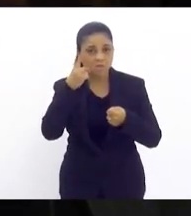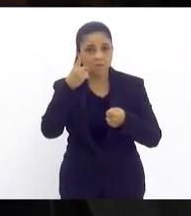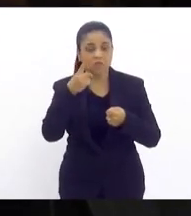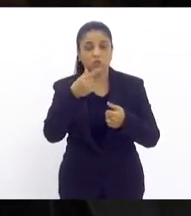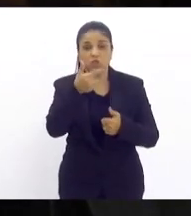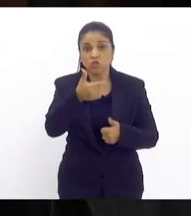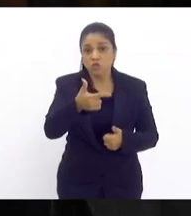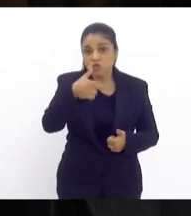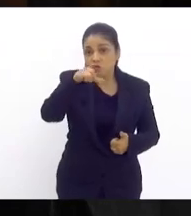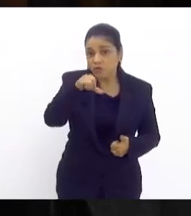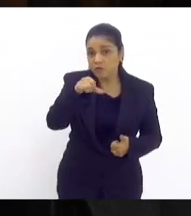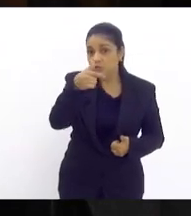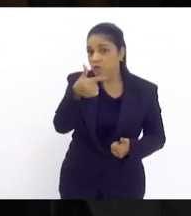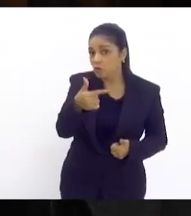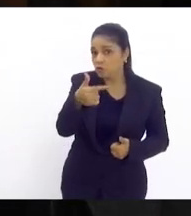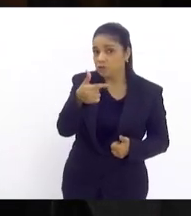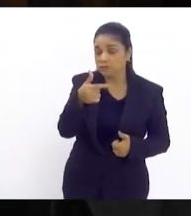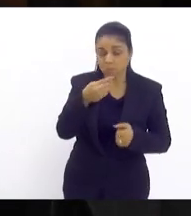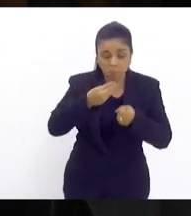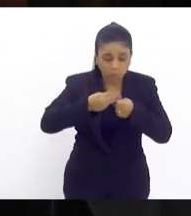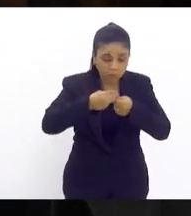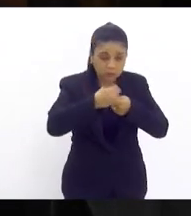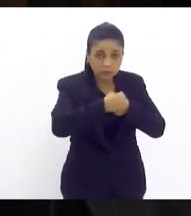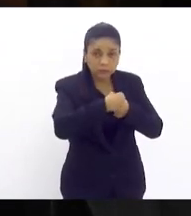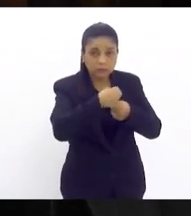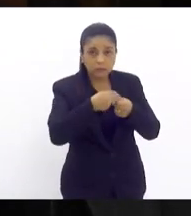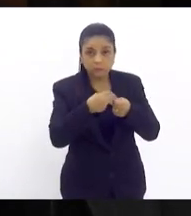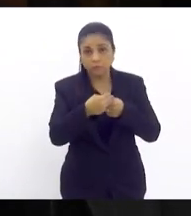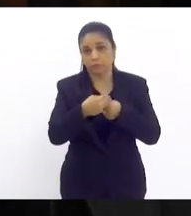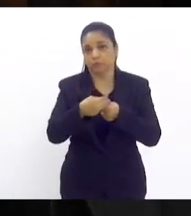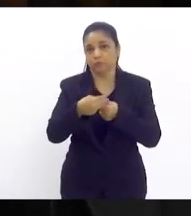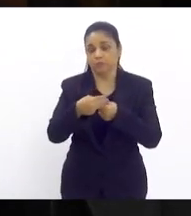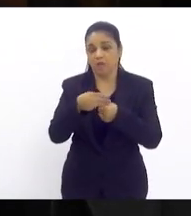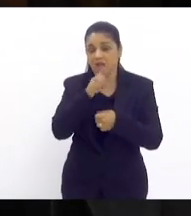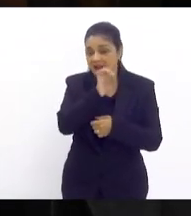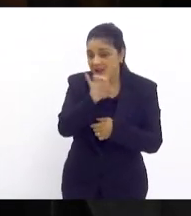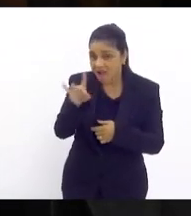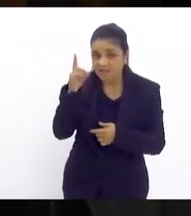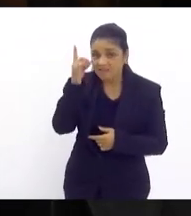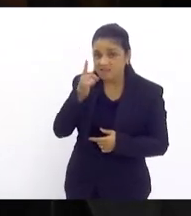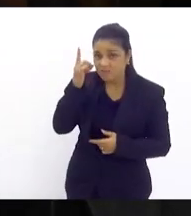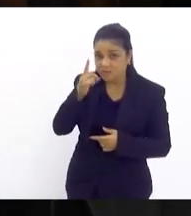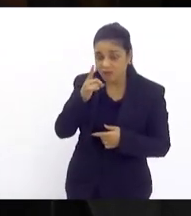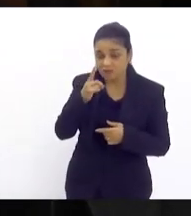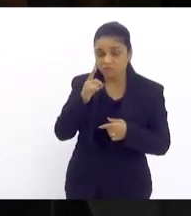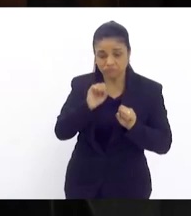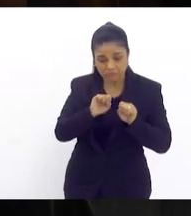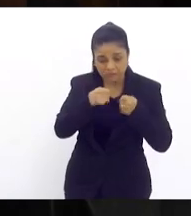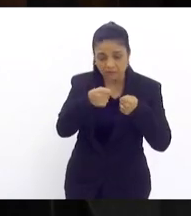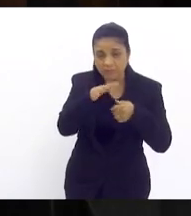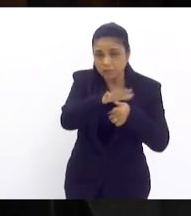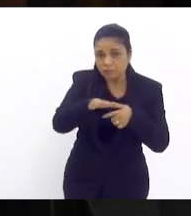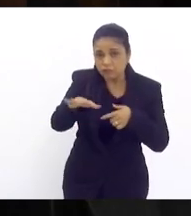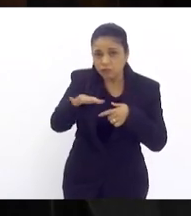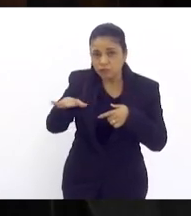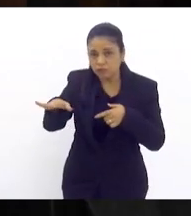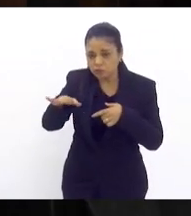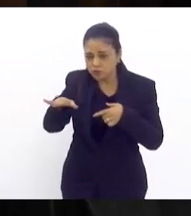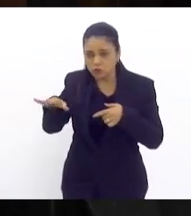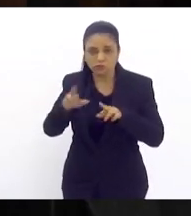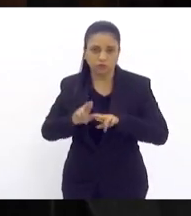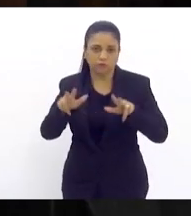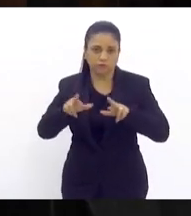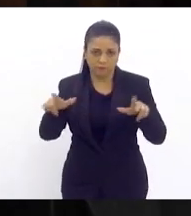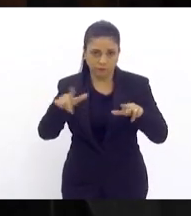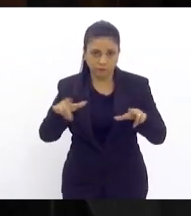municípios de todos os cidadãos Fluminense mas obviamente cada Deputado aqui defende uma região com mais ênfase